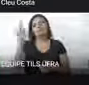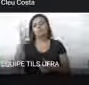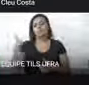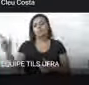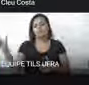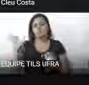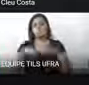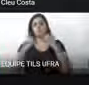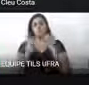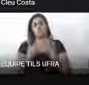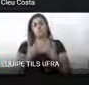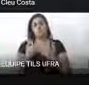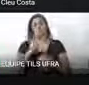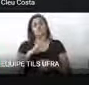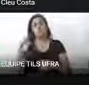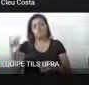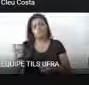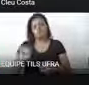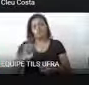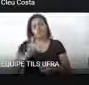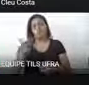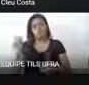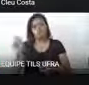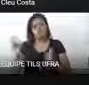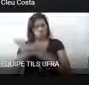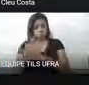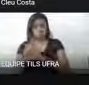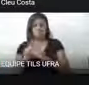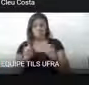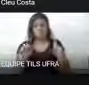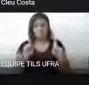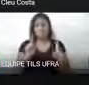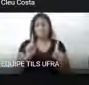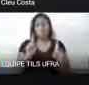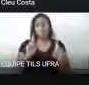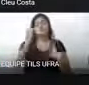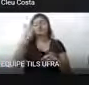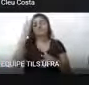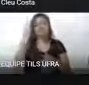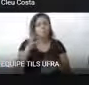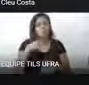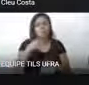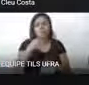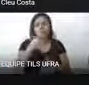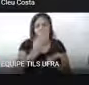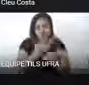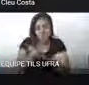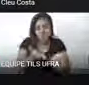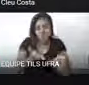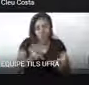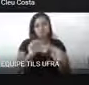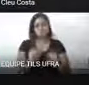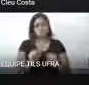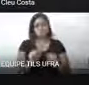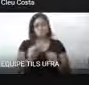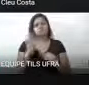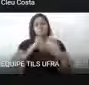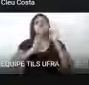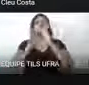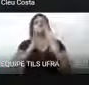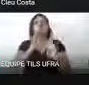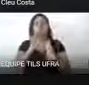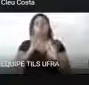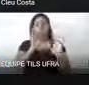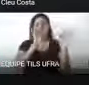chat, né, vai ficar disponível na página do Facebook. E mais uma vez agradeço ao professor Marcelo, foi um prazer estar aqui com vocês,